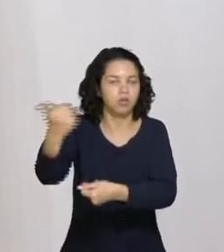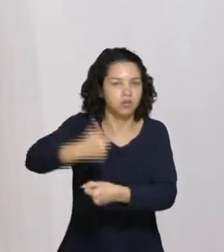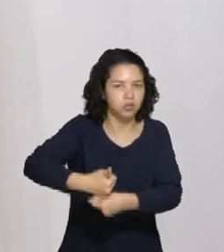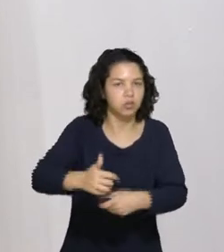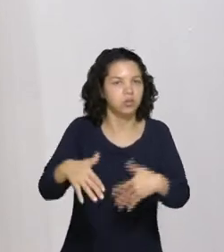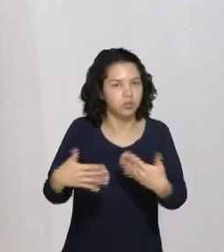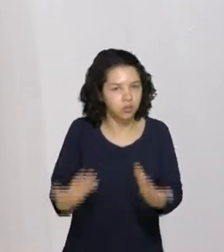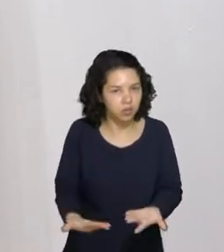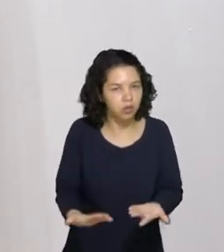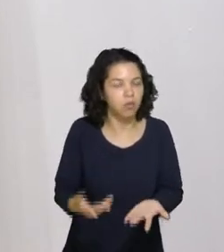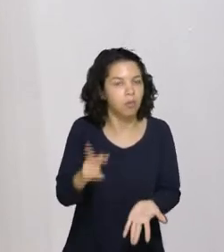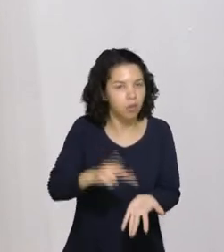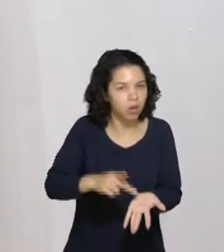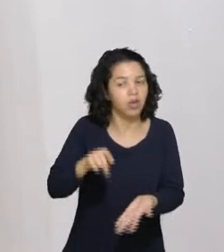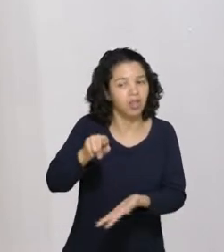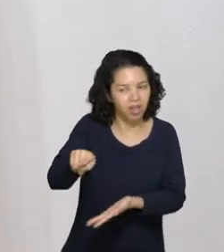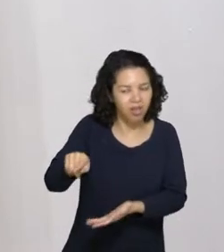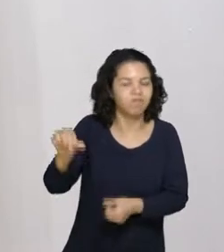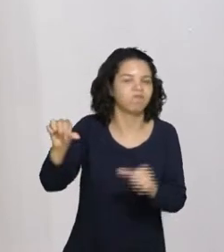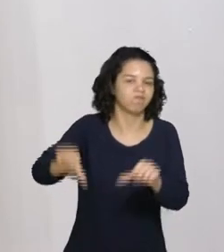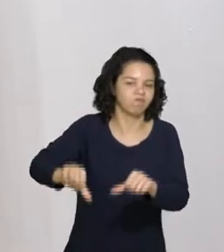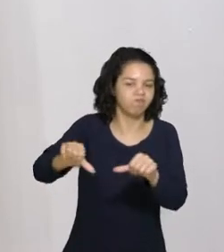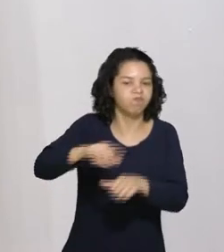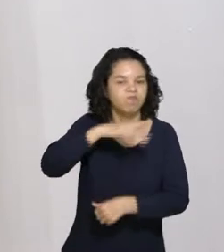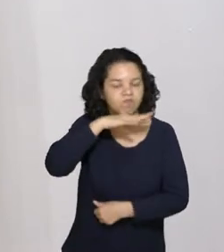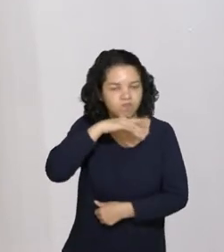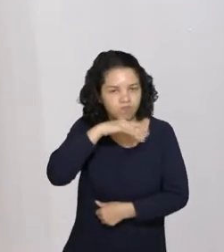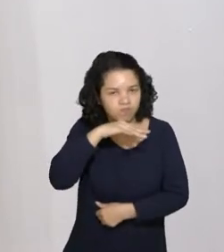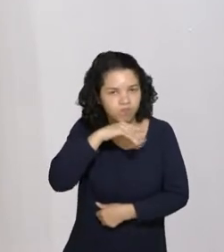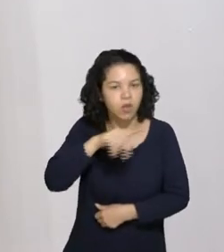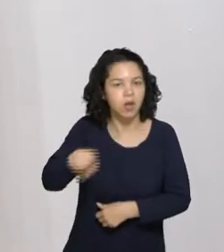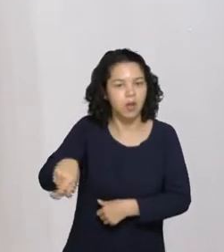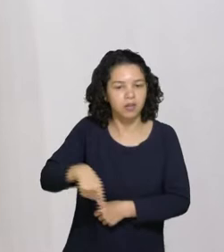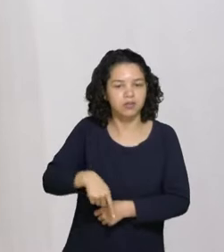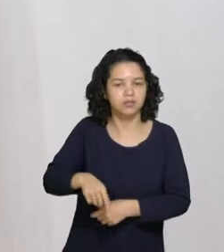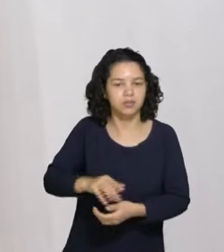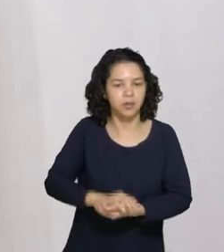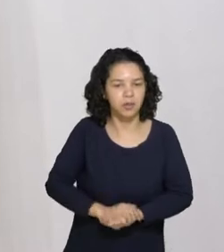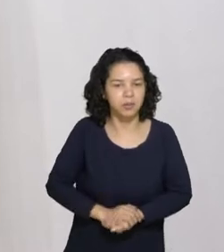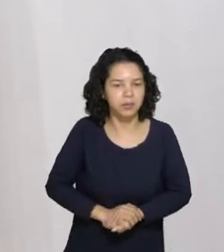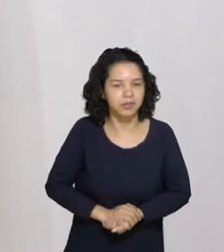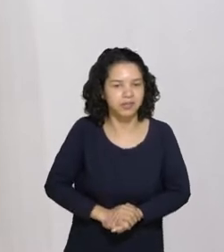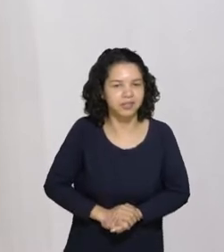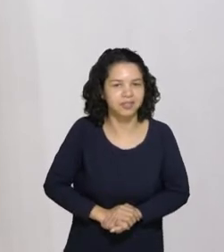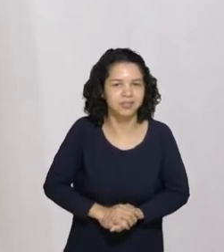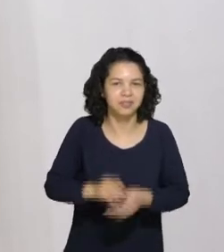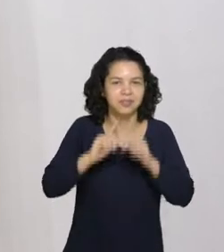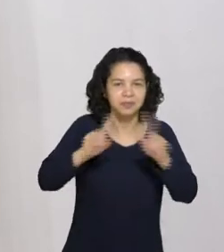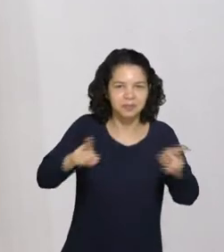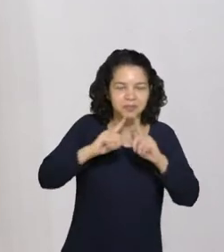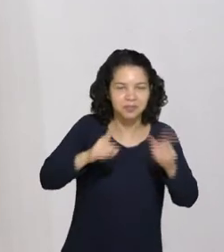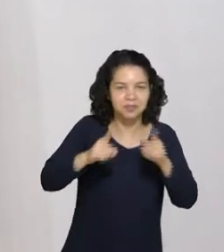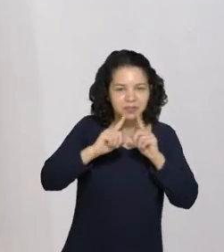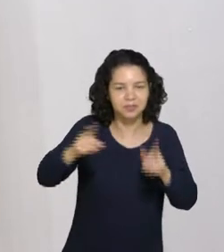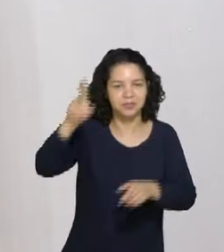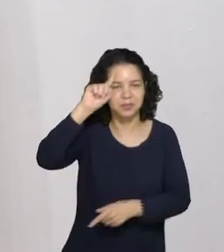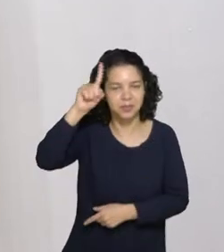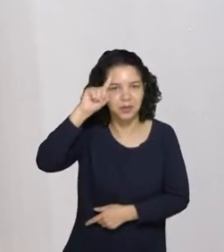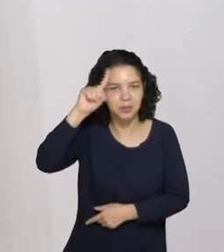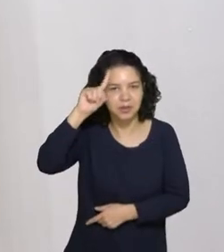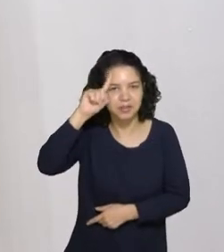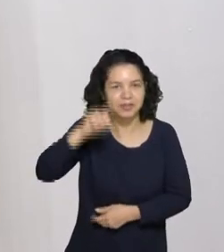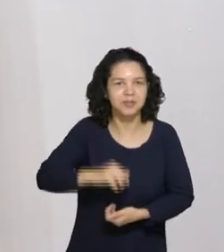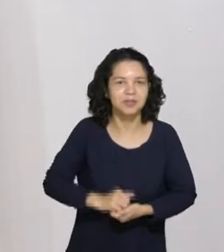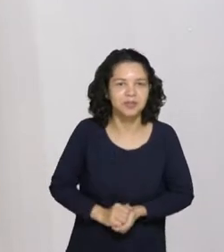Lima, porque está feia a coisa lá. O pessoal está reclamando de dia e de noite ou da hora, perder a propriedade